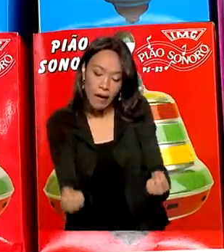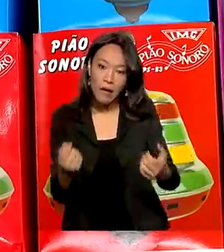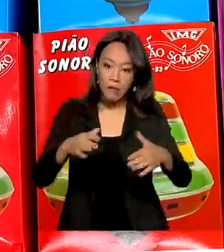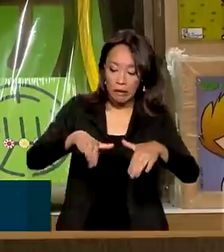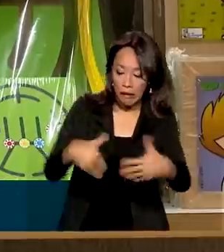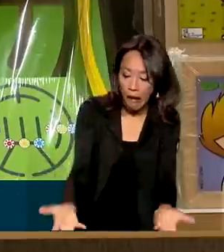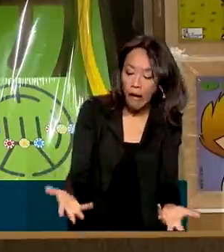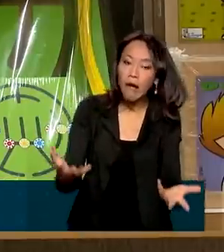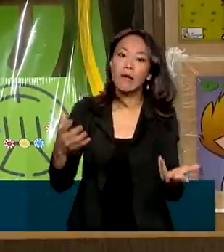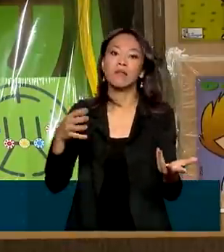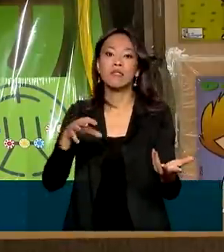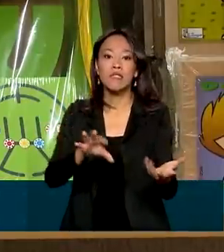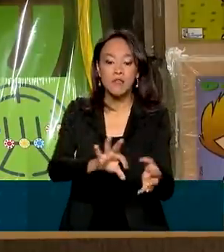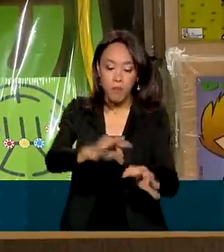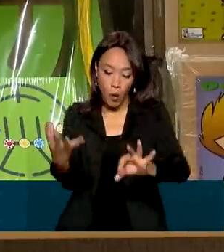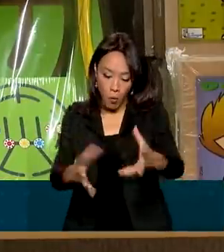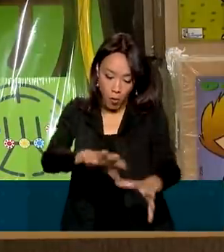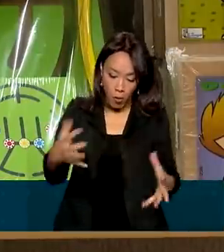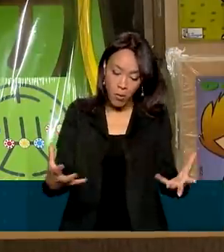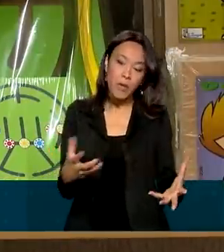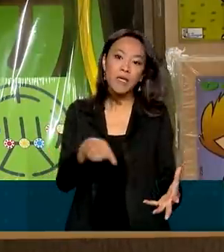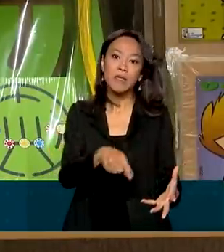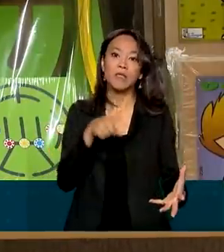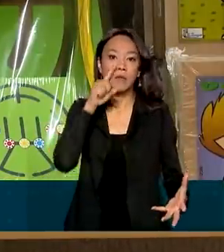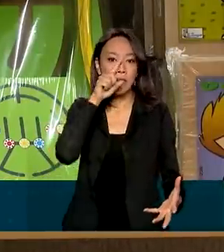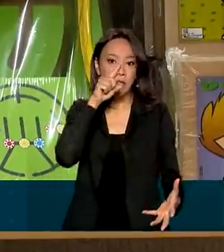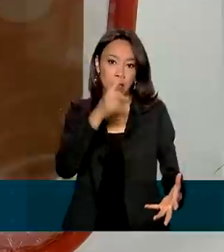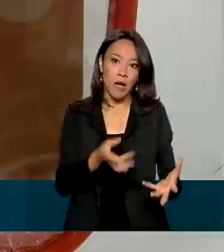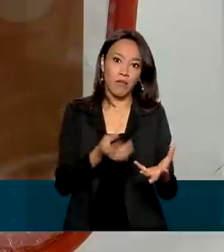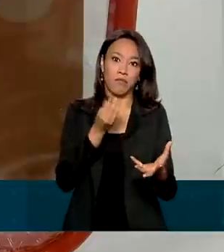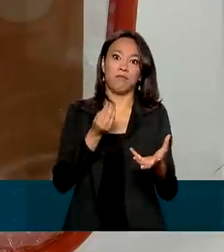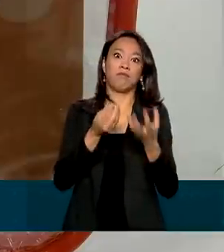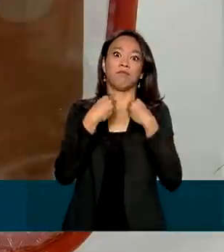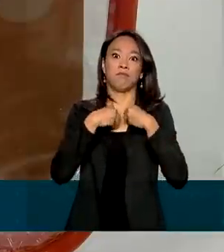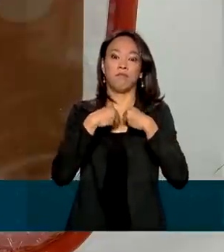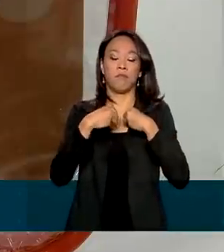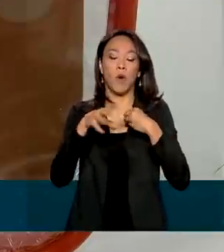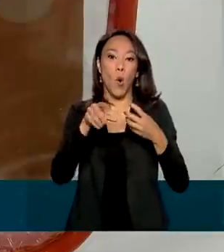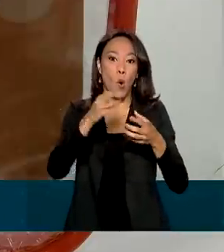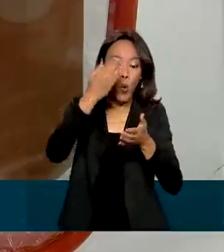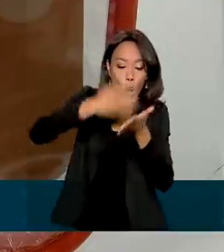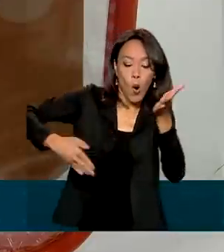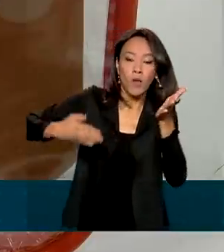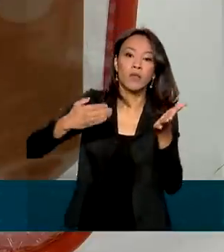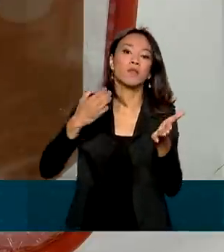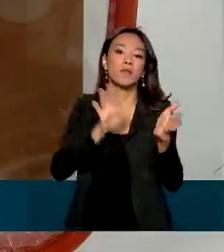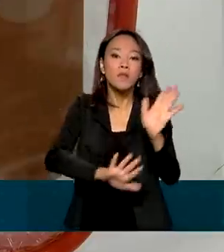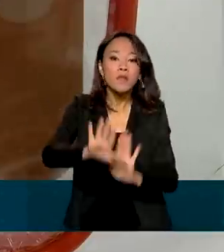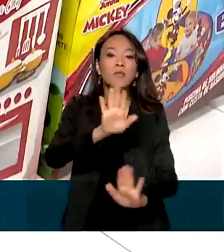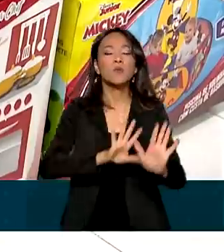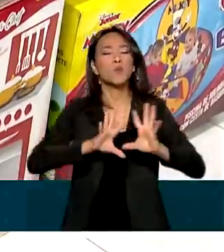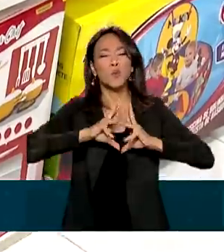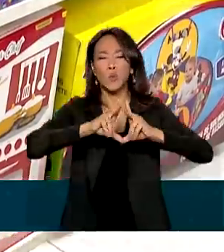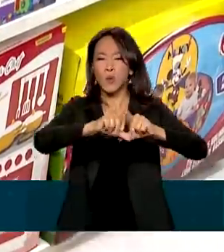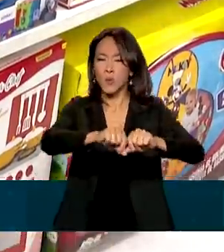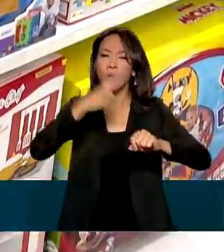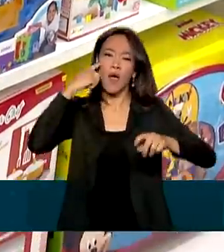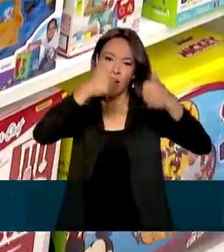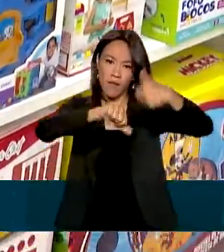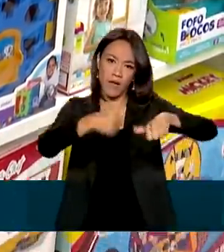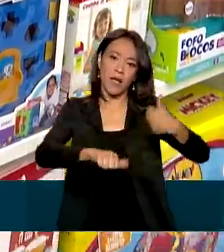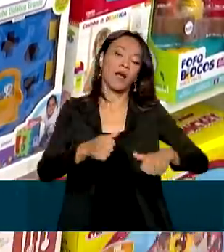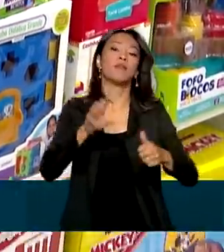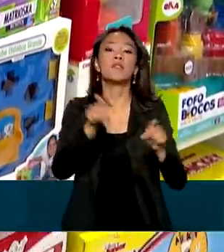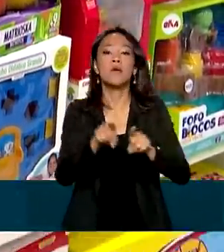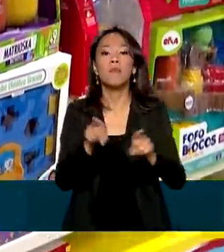o produto solta partes pequenas que podem sufocar a criança ou partes cortantes também analisada a